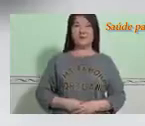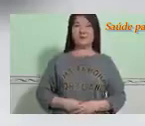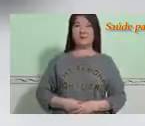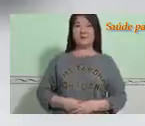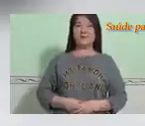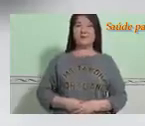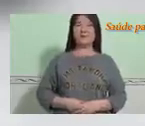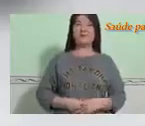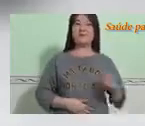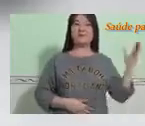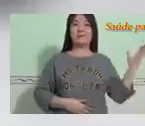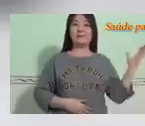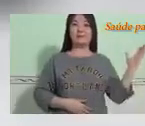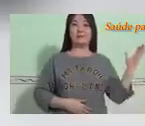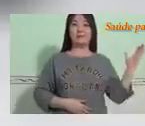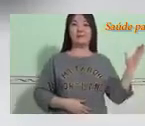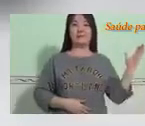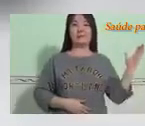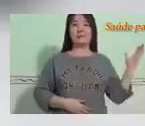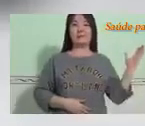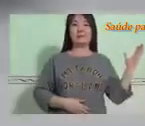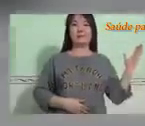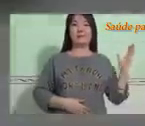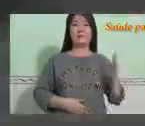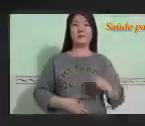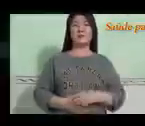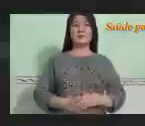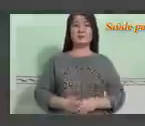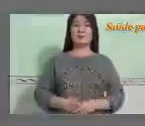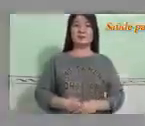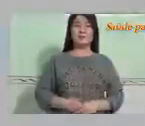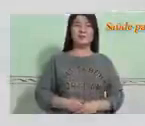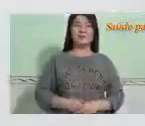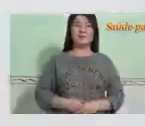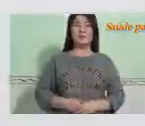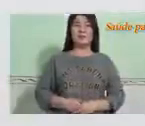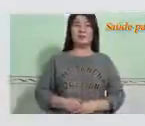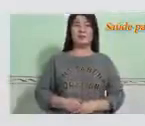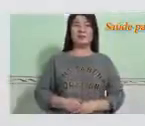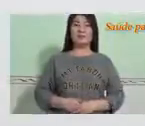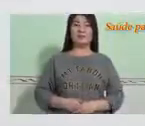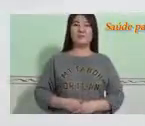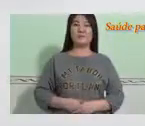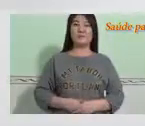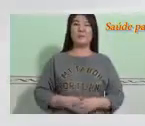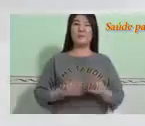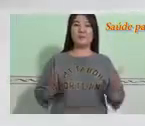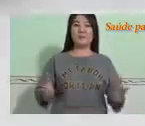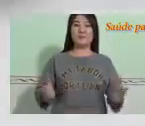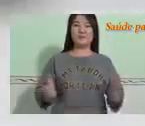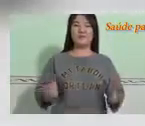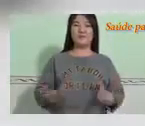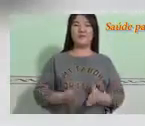Obinutuzumab 2. Também conhecido comercialmente como Gaziva, tem na sua composição anticorpos que reconhece